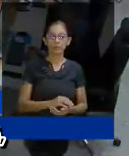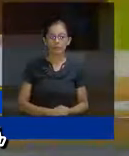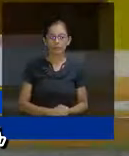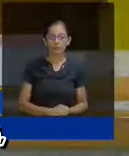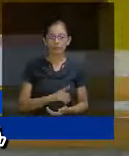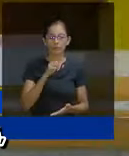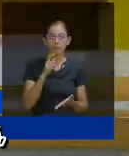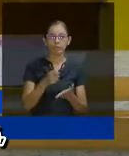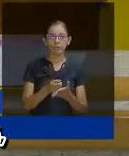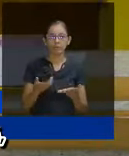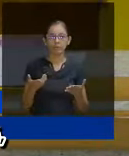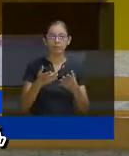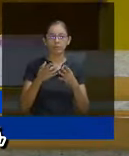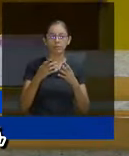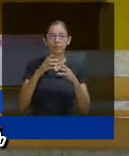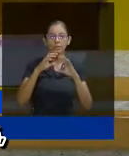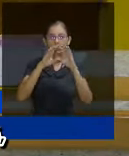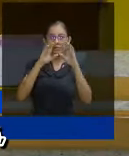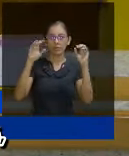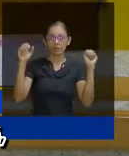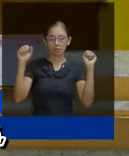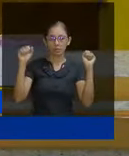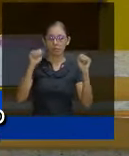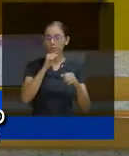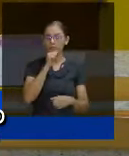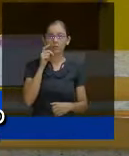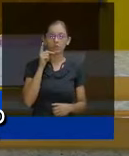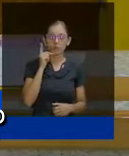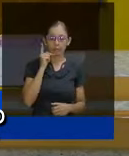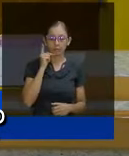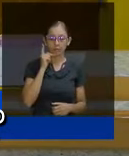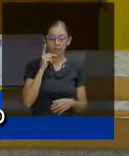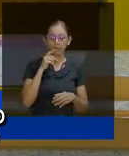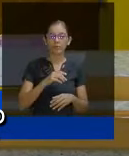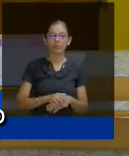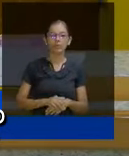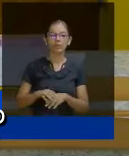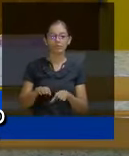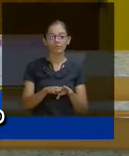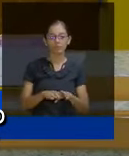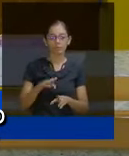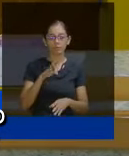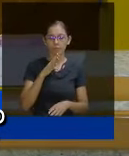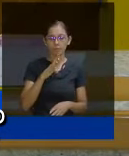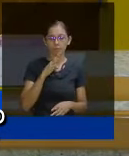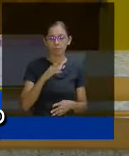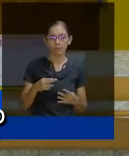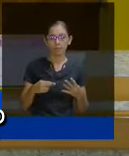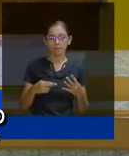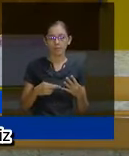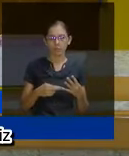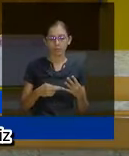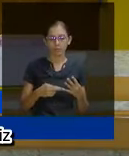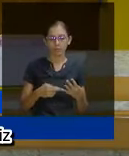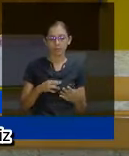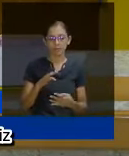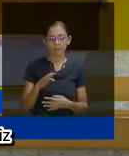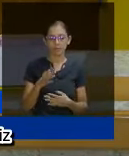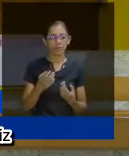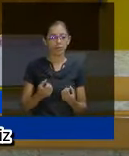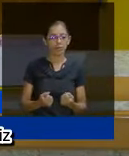Decisão Tribunal Regional Eleitoral do Amapá, por unanimidade, conheceu dos recursos e, no mérito por maioria, negou-lhe de provimento nos termos dos